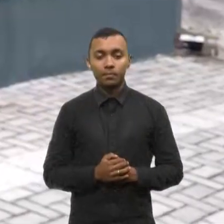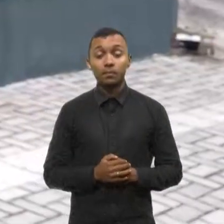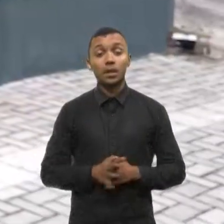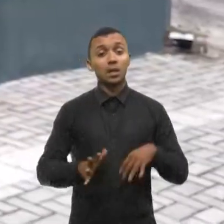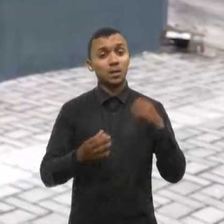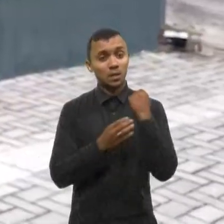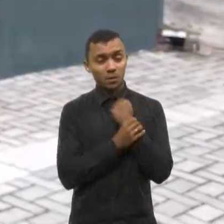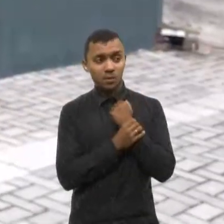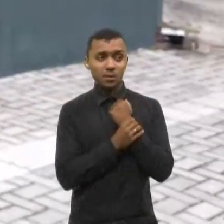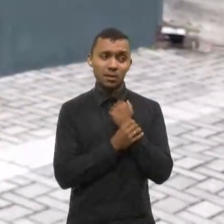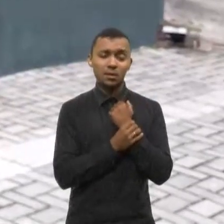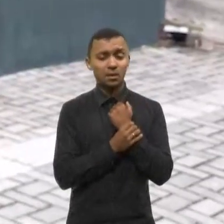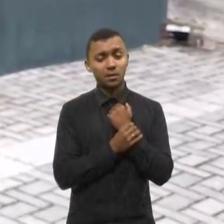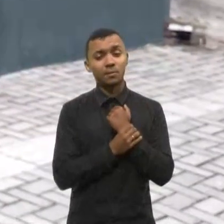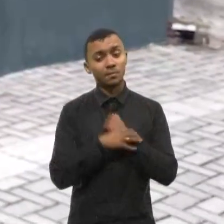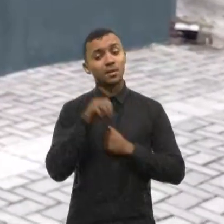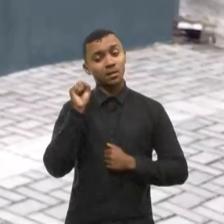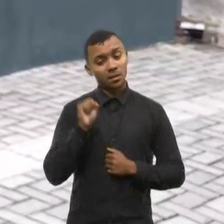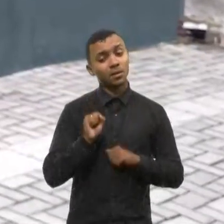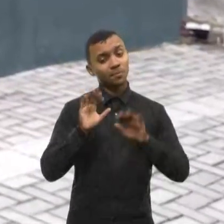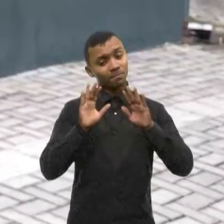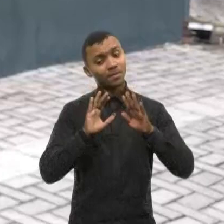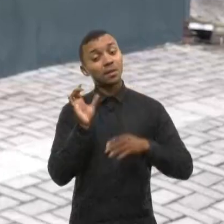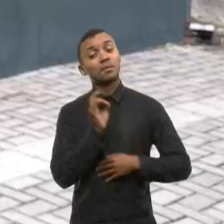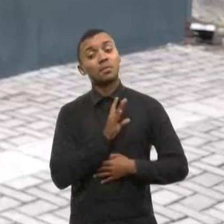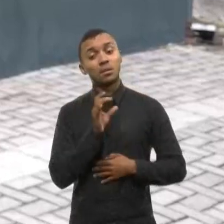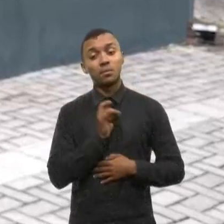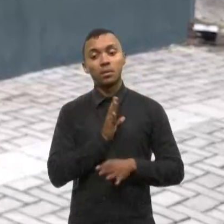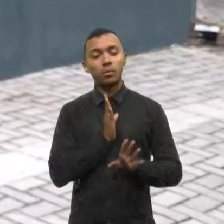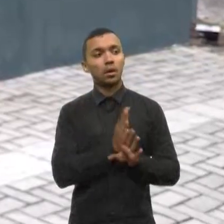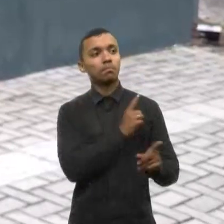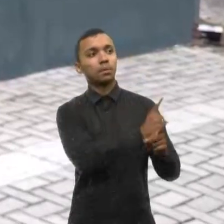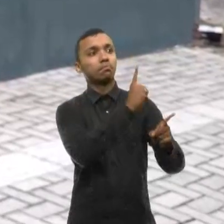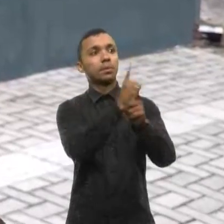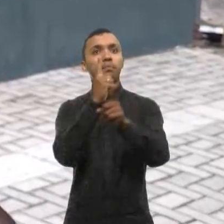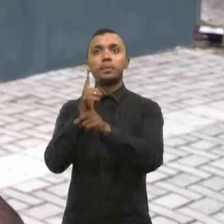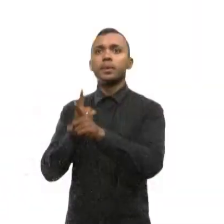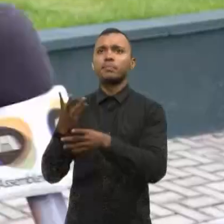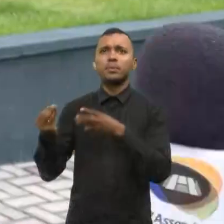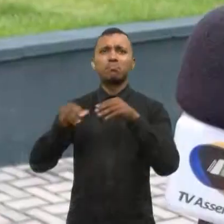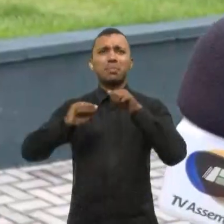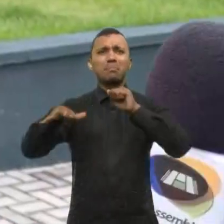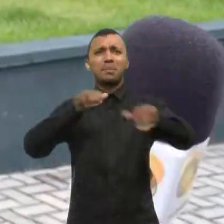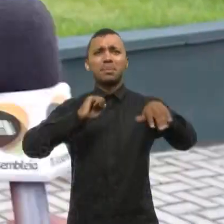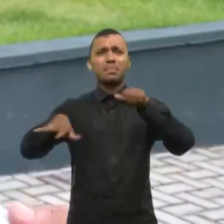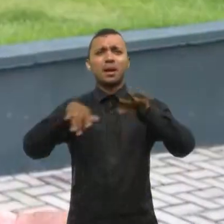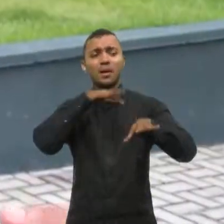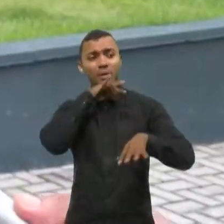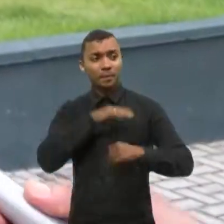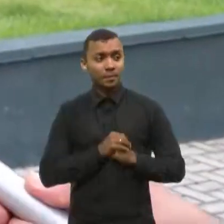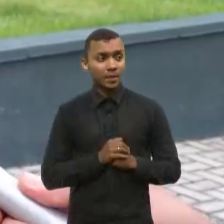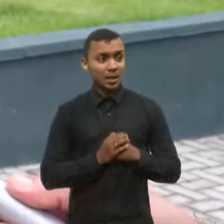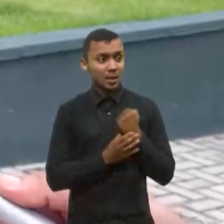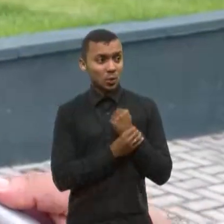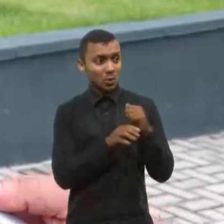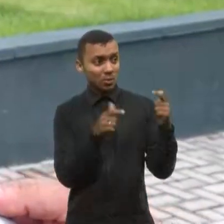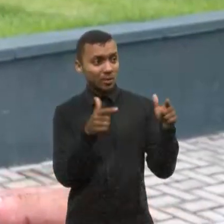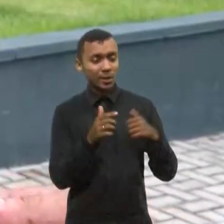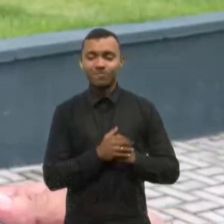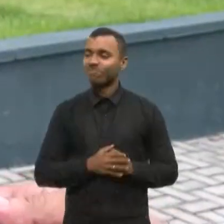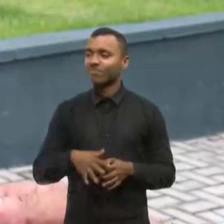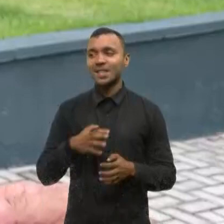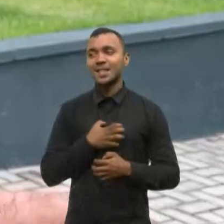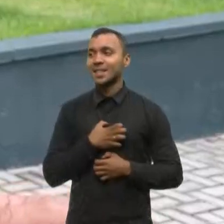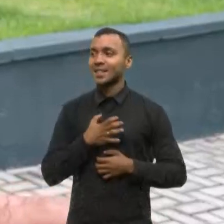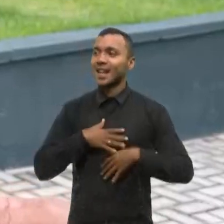gente fica um pouco temeroso, né? Porque diante de tantas coisas horríveis que estão acontecendo... A senhora não se sente segura, então? Não sinto segura, né? Mas a